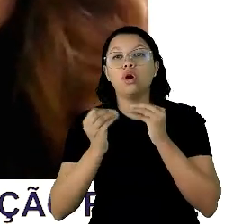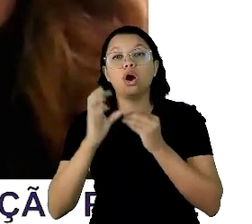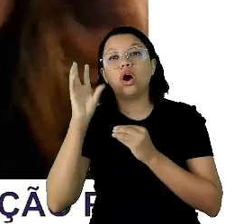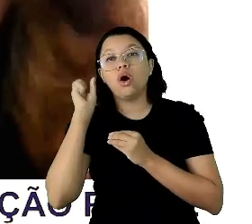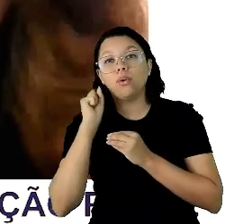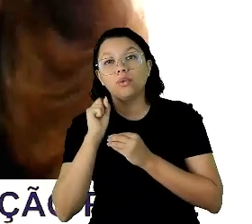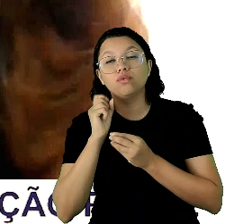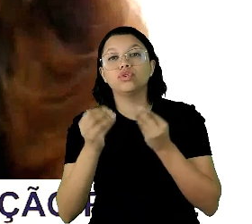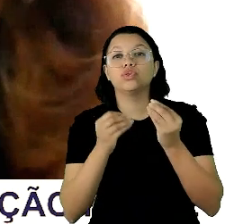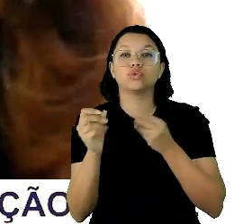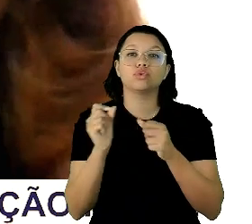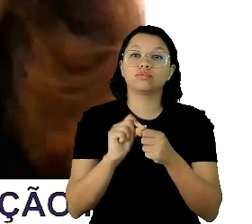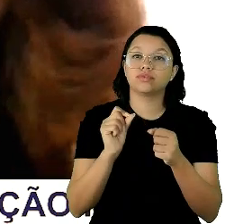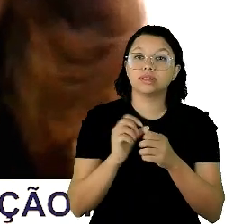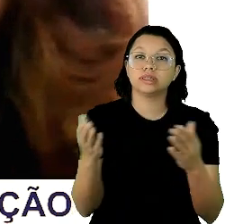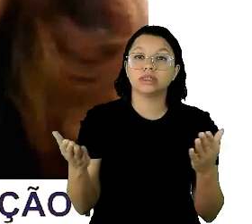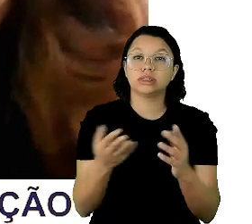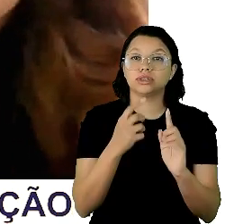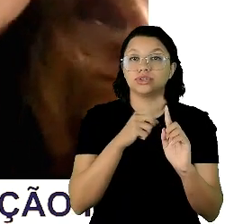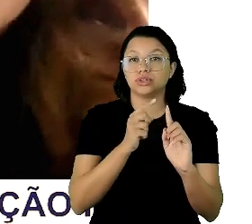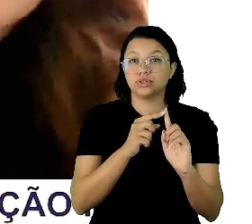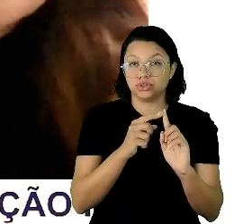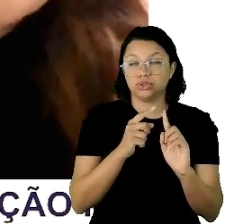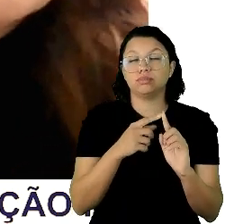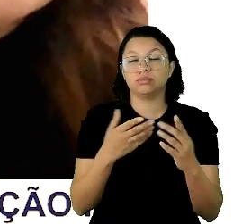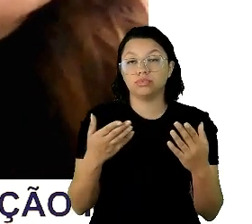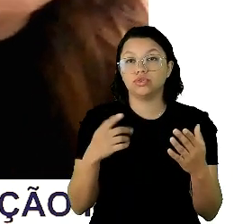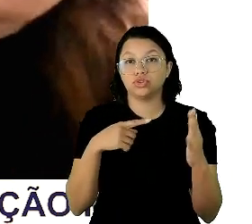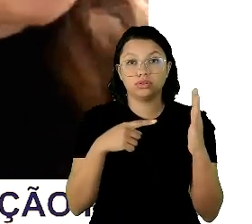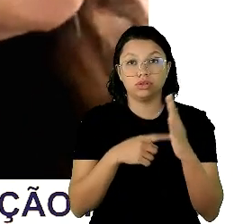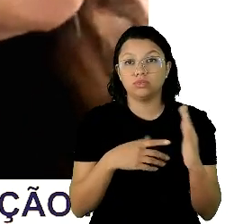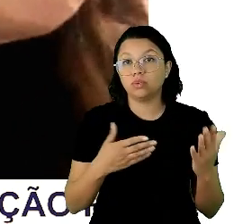de coisa. Não sei,